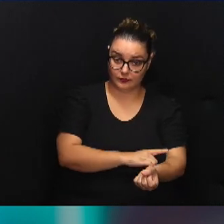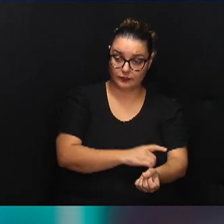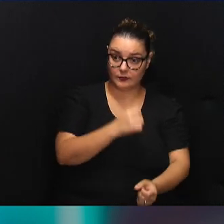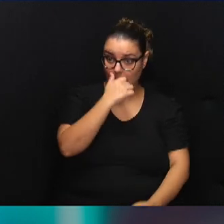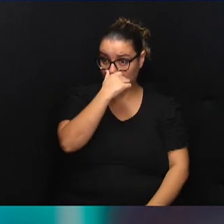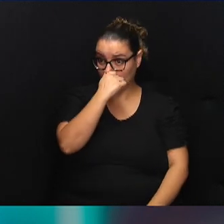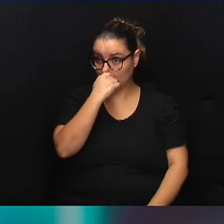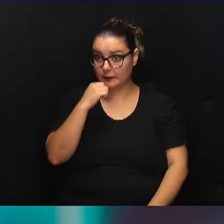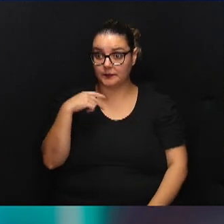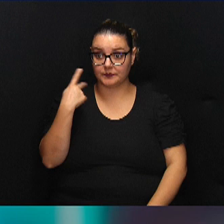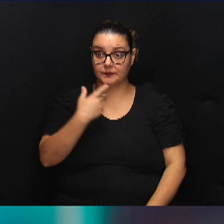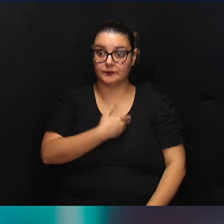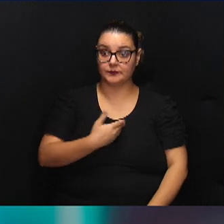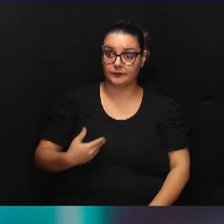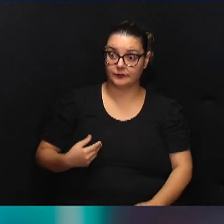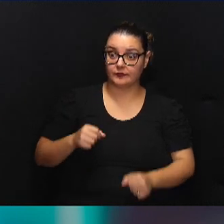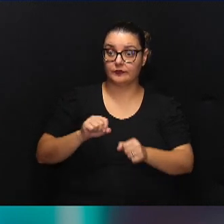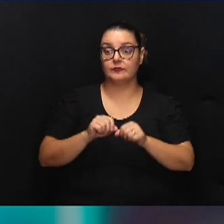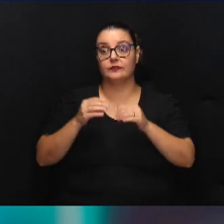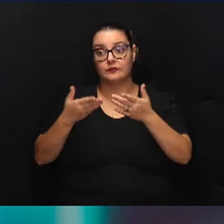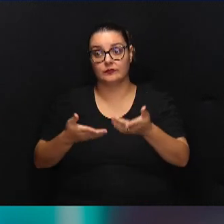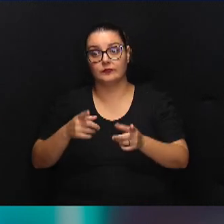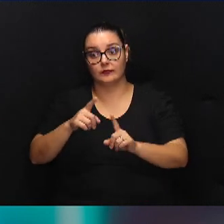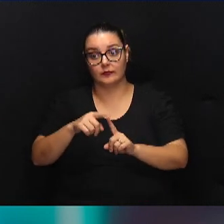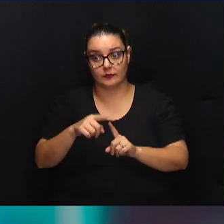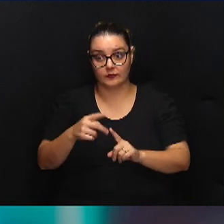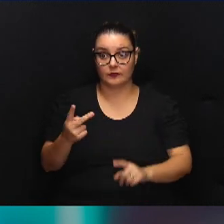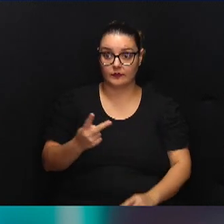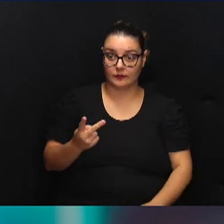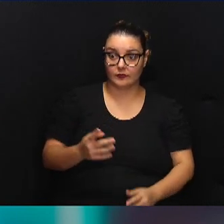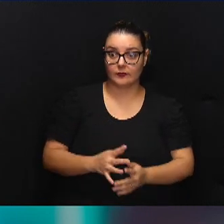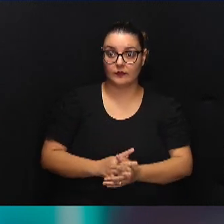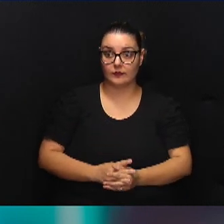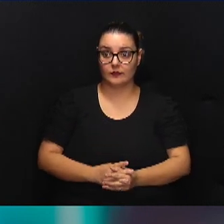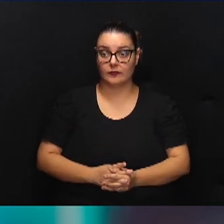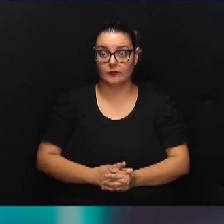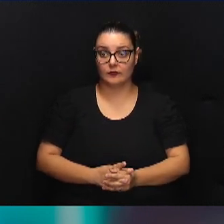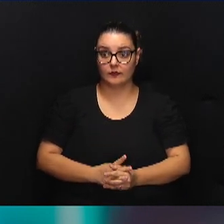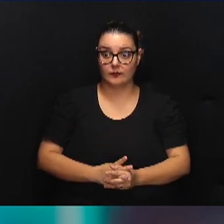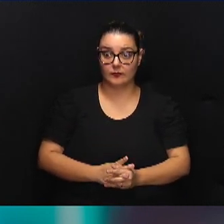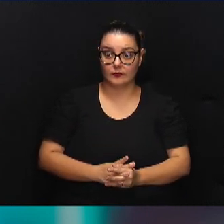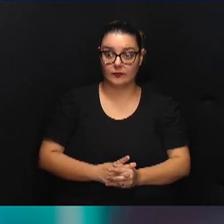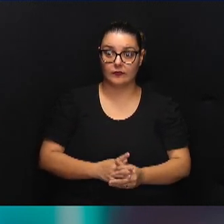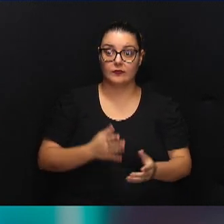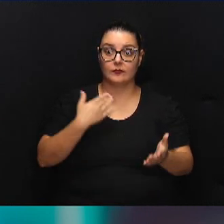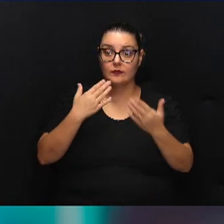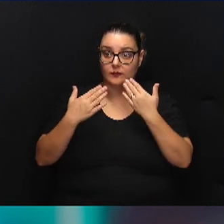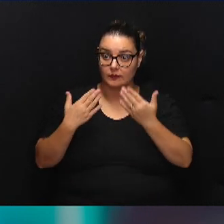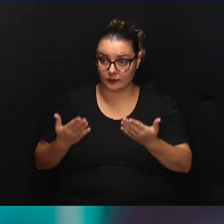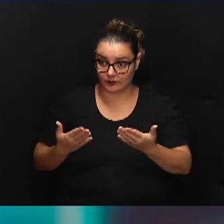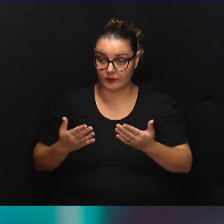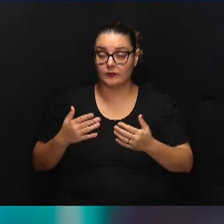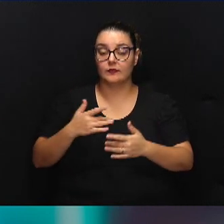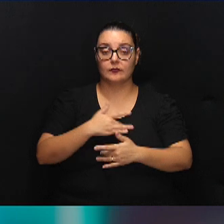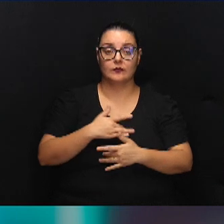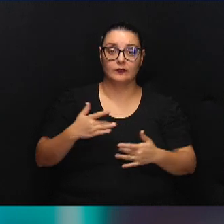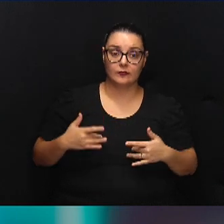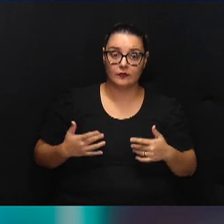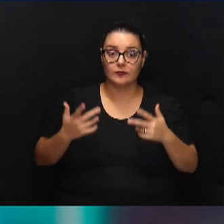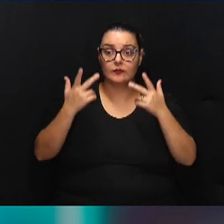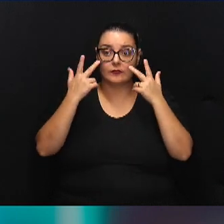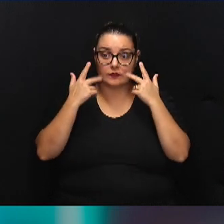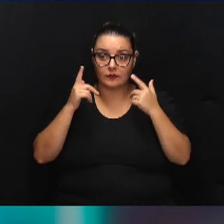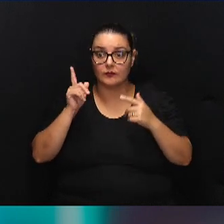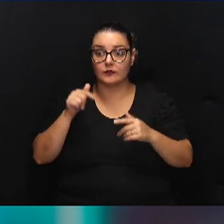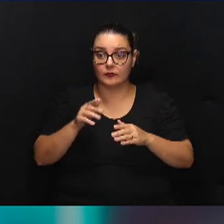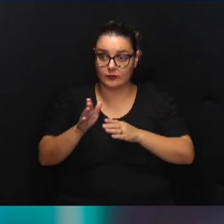políticas públicas são feitas para eles. Que mais? As conversas sobre saúde geralmente vêm